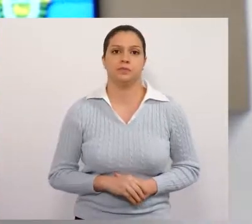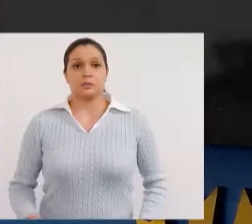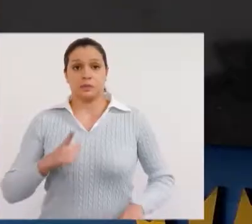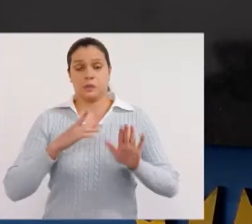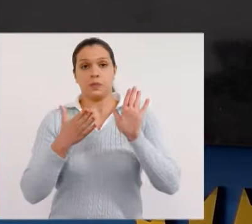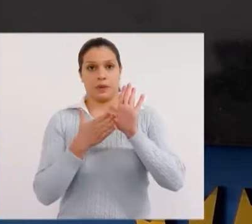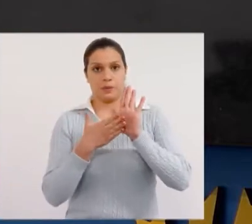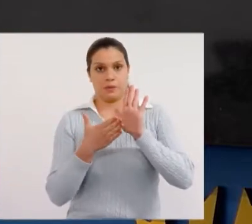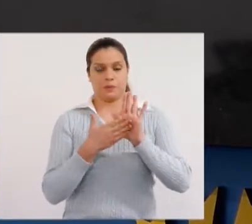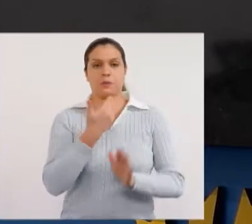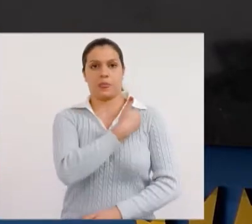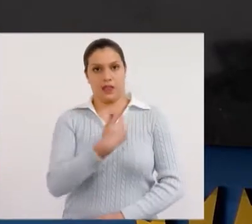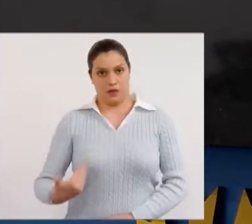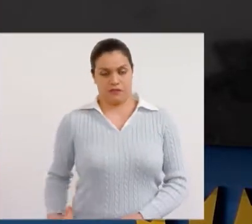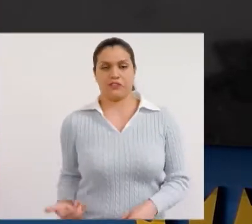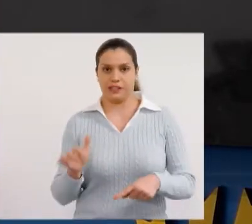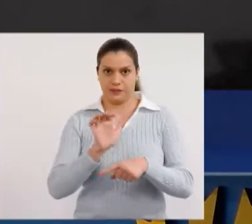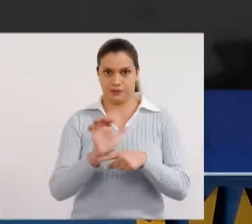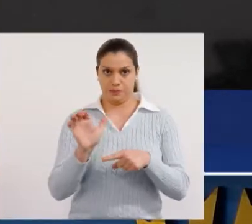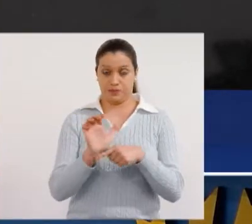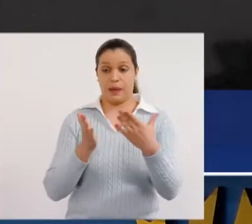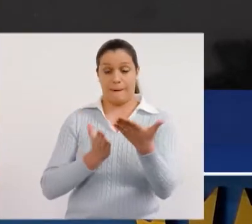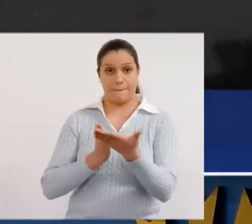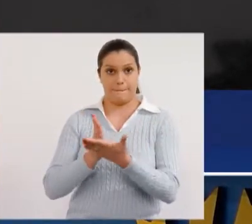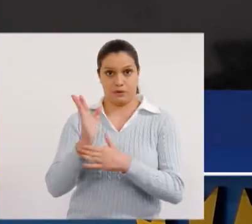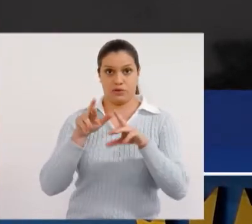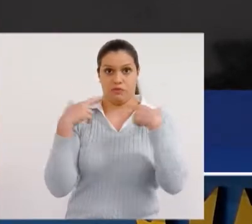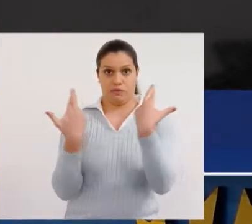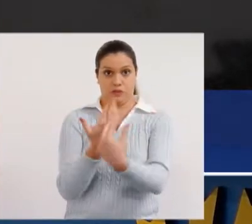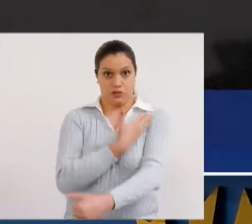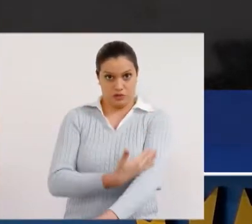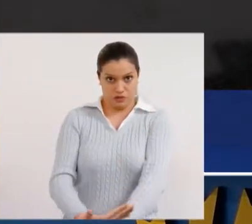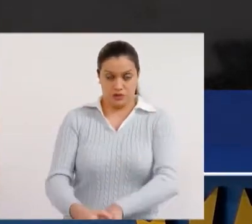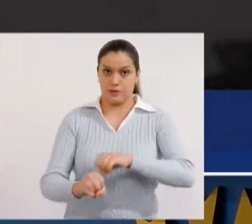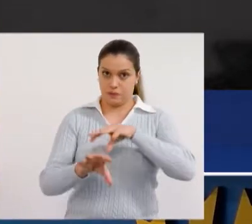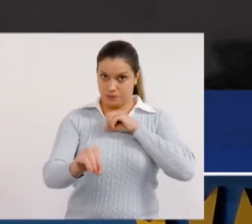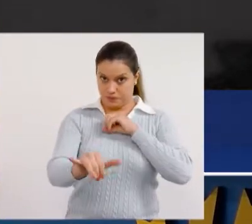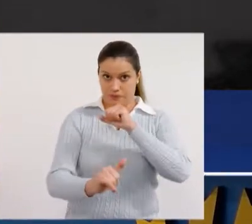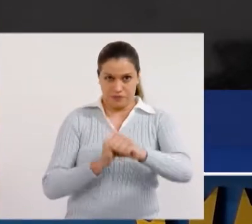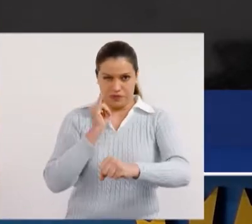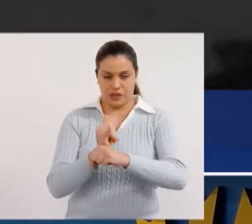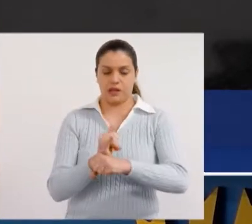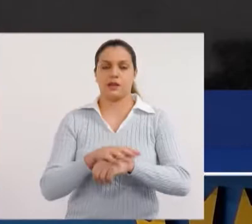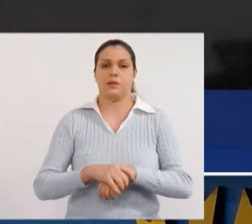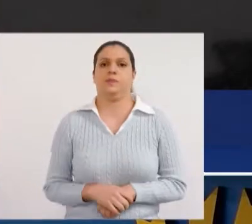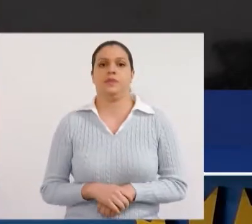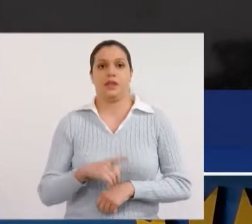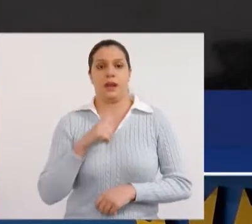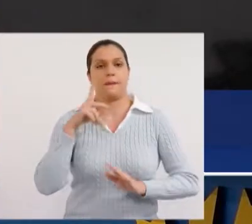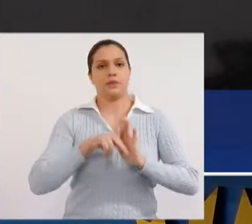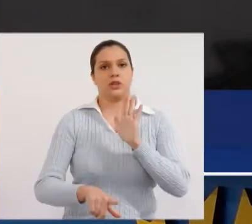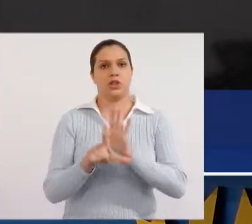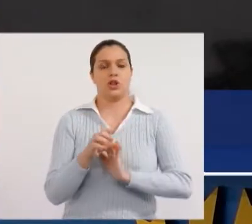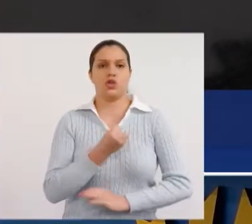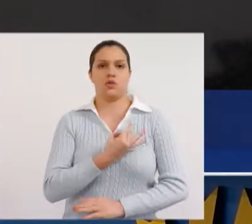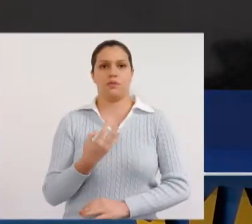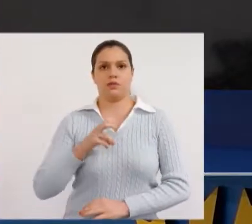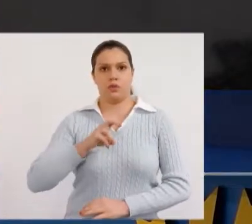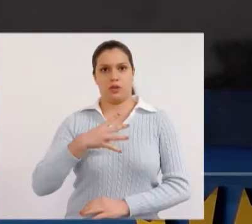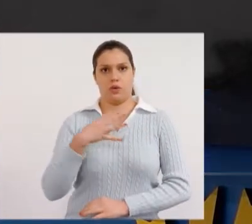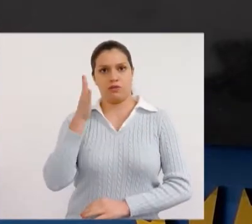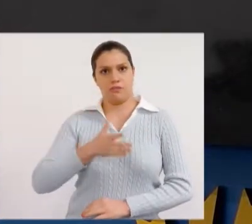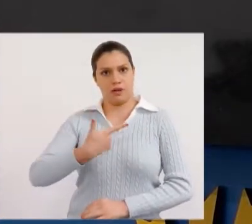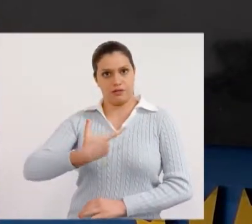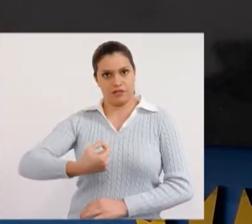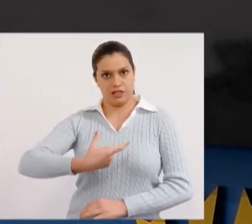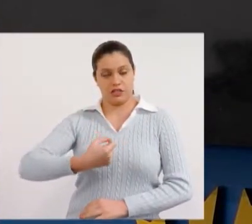Militar. Duas propostas do governo do estado foram aprovadas na sessão à distância realizada pelos deputados. Uma delas, o projeto